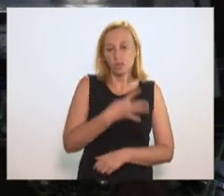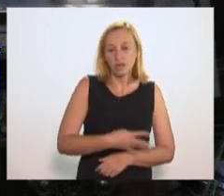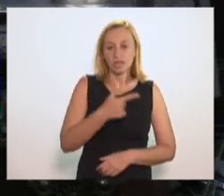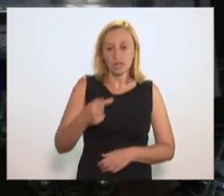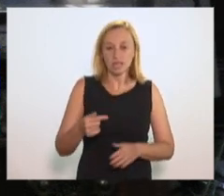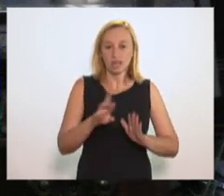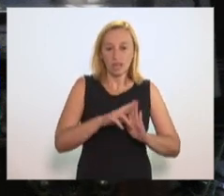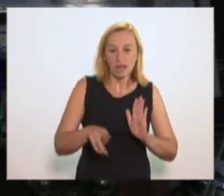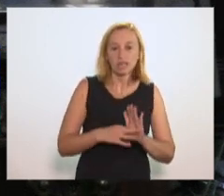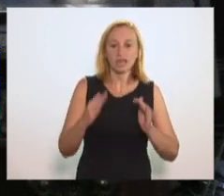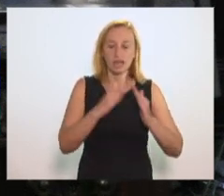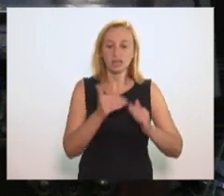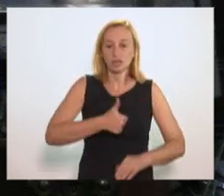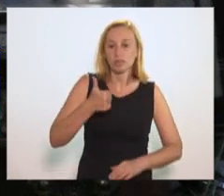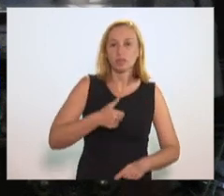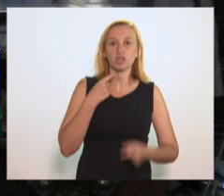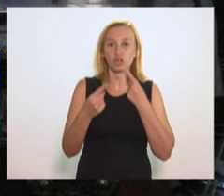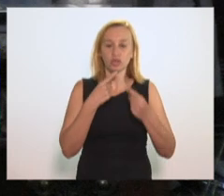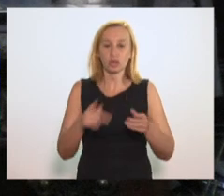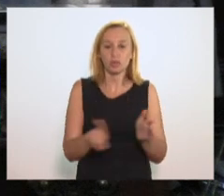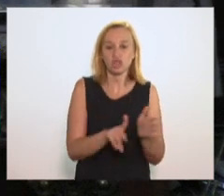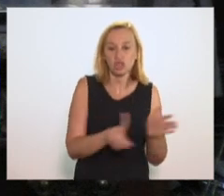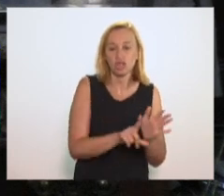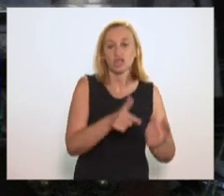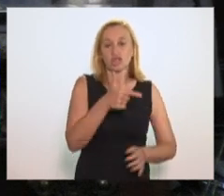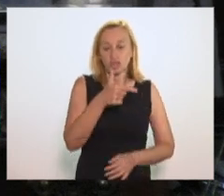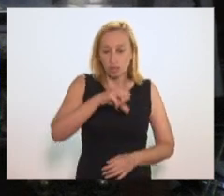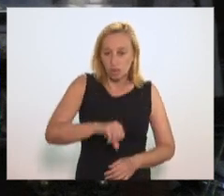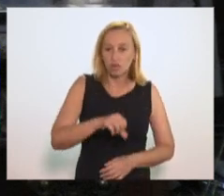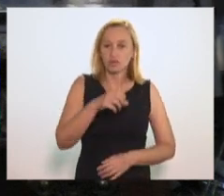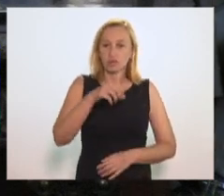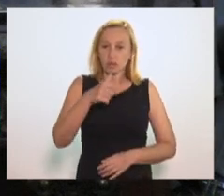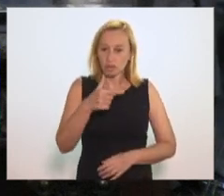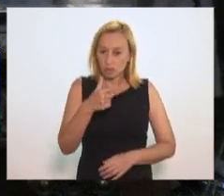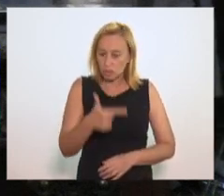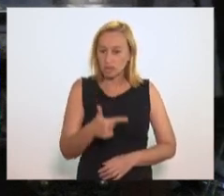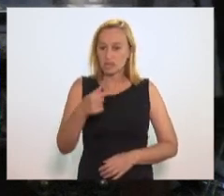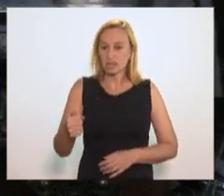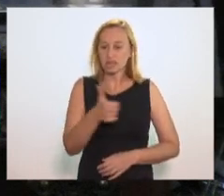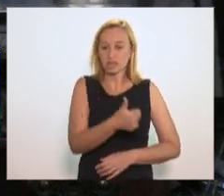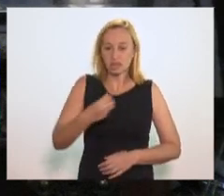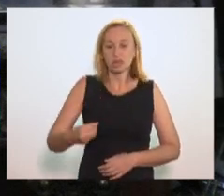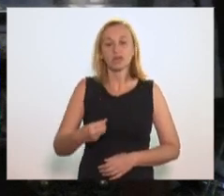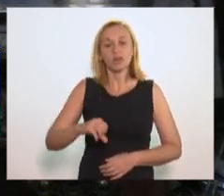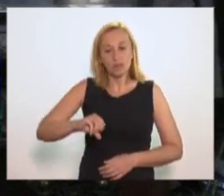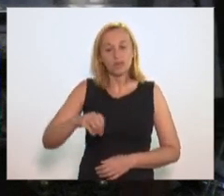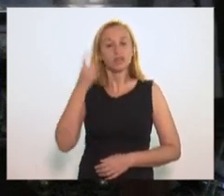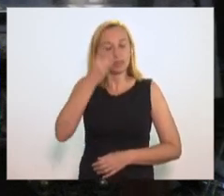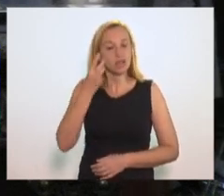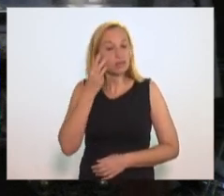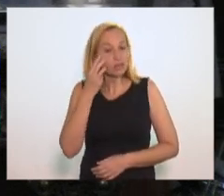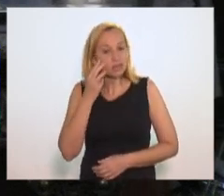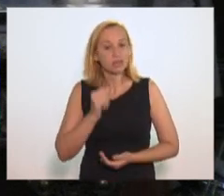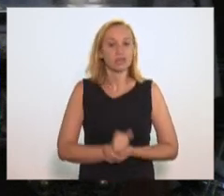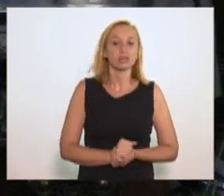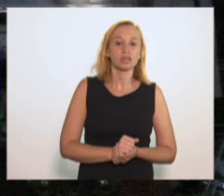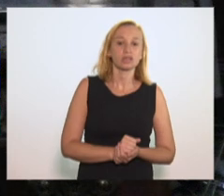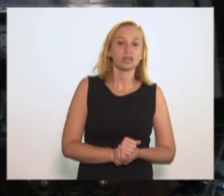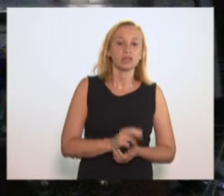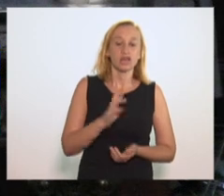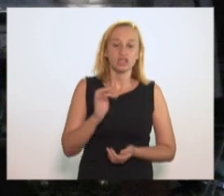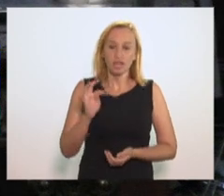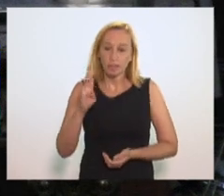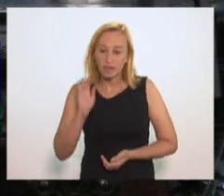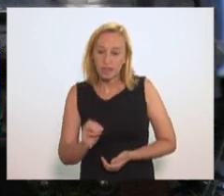tramitação ordinária em primeira discussão projeto de lei 92719 de autoria deputado Valdeque Carneiro dispõe sobre o rastreamento dos veículos das